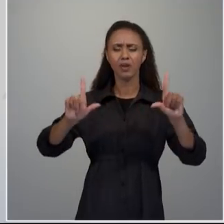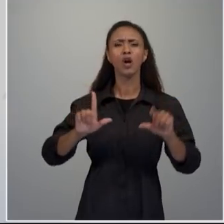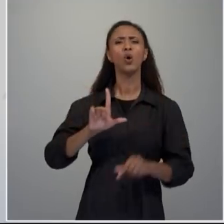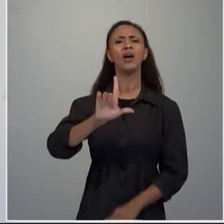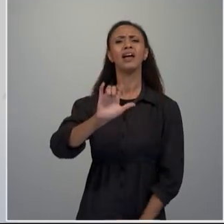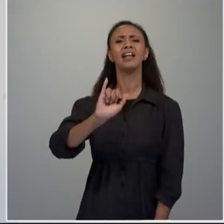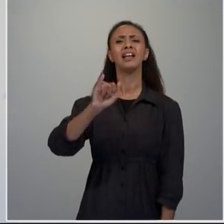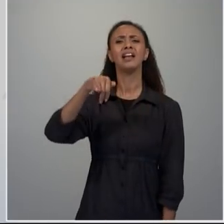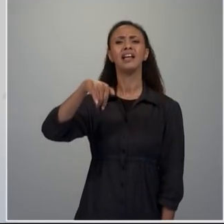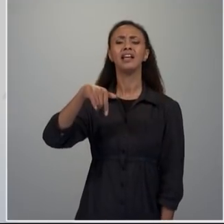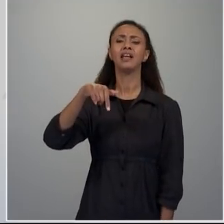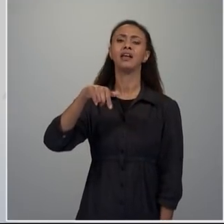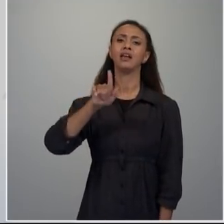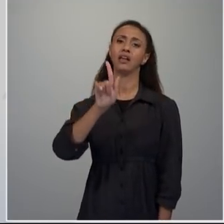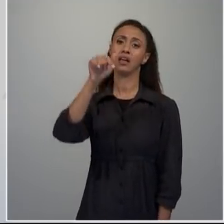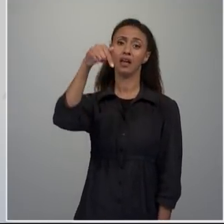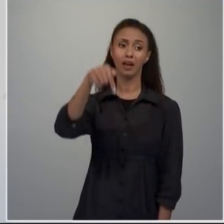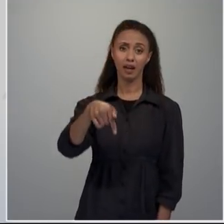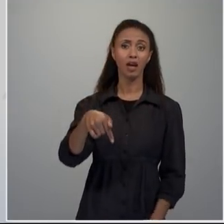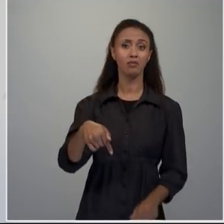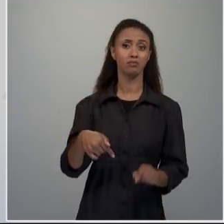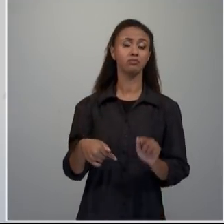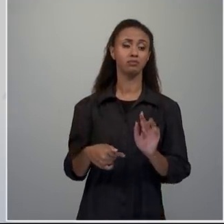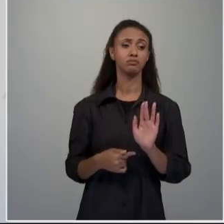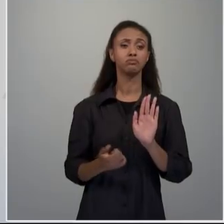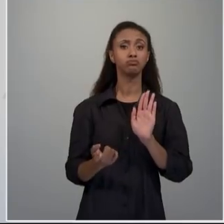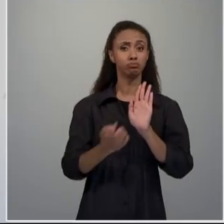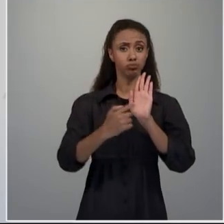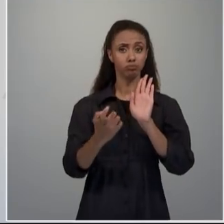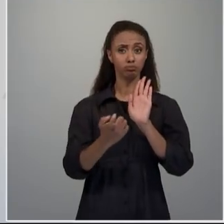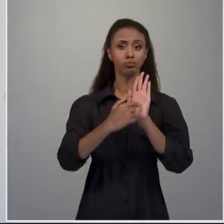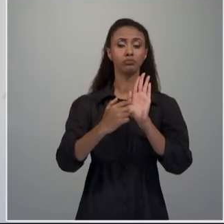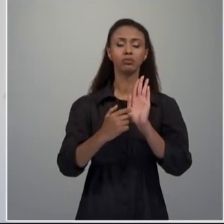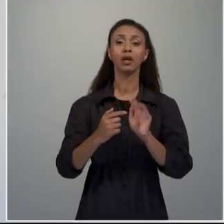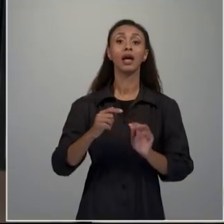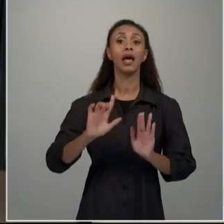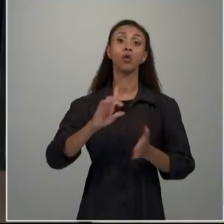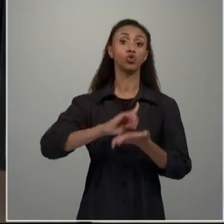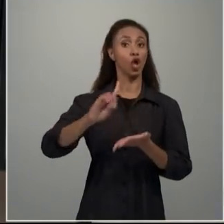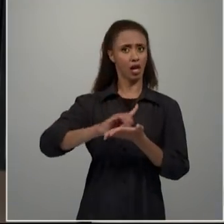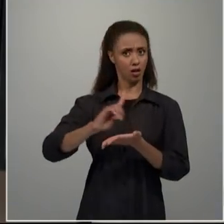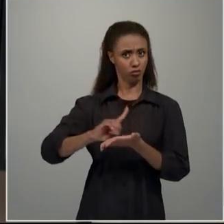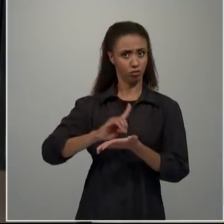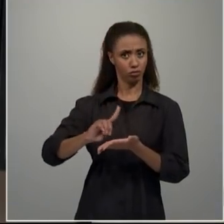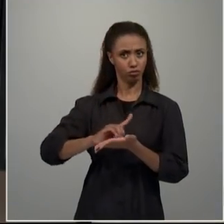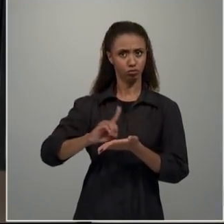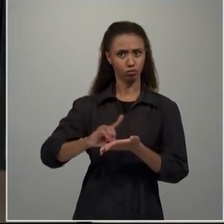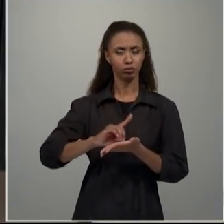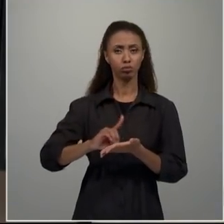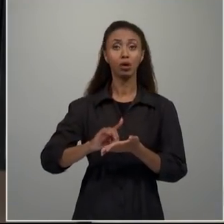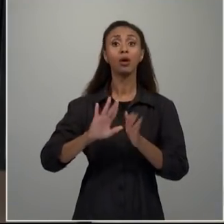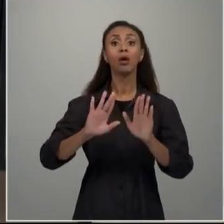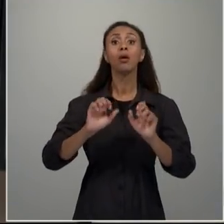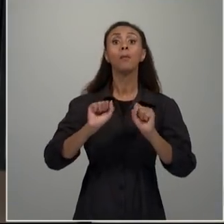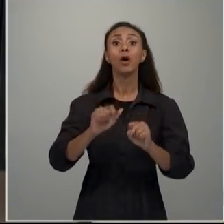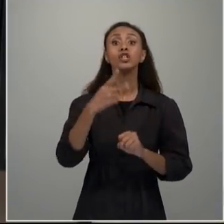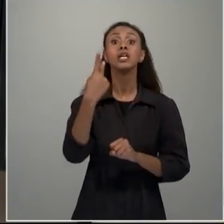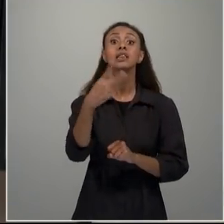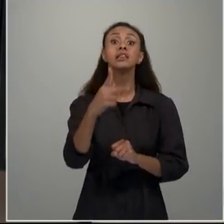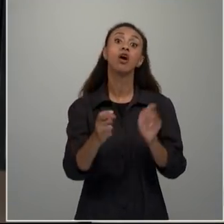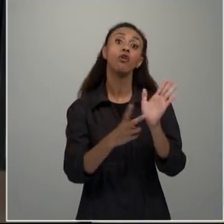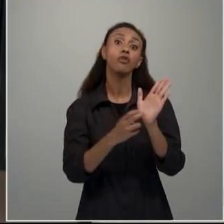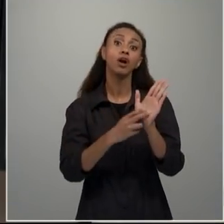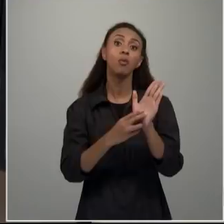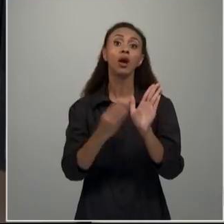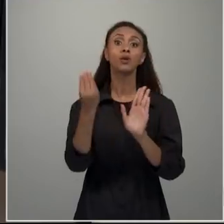na verdade é um site que você pode aprender línguas ele é bem fácil mas tem como você colocar lá o seu glossário então você vai entrar